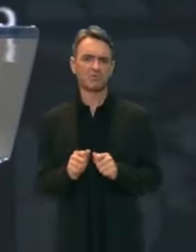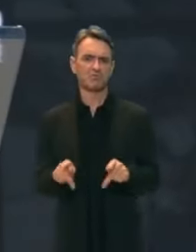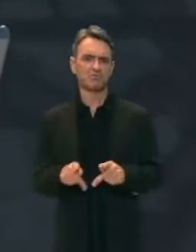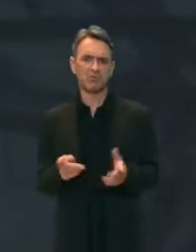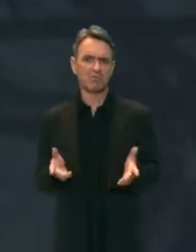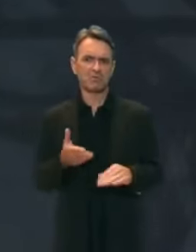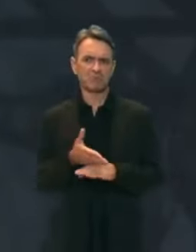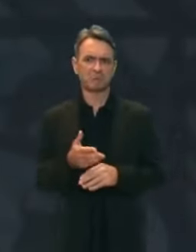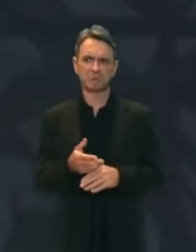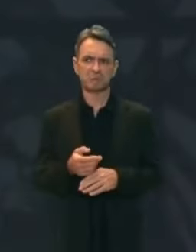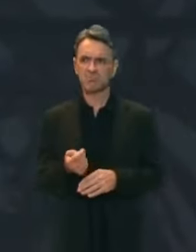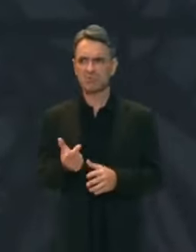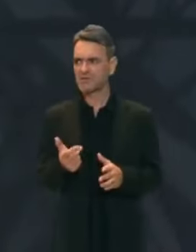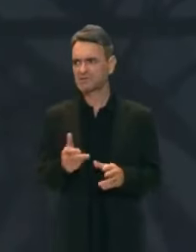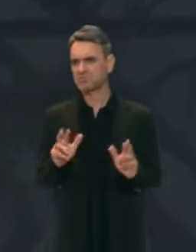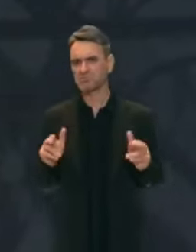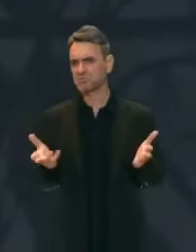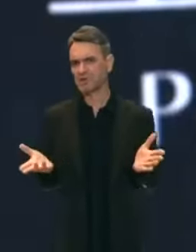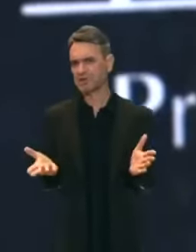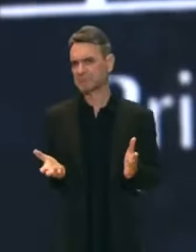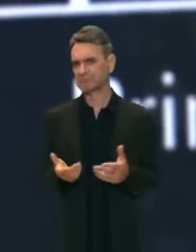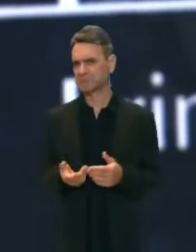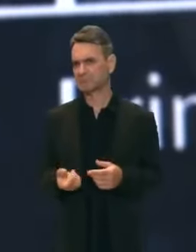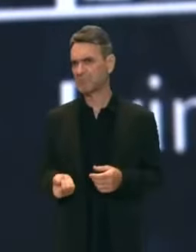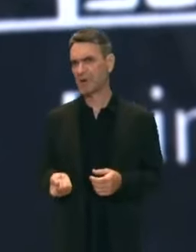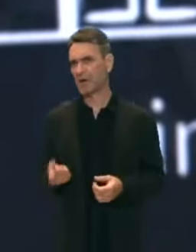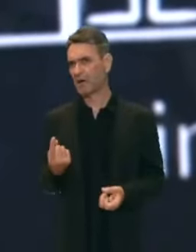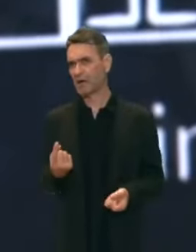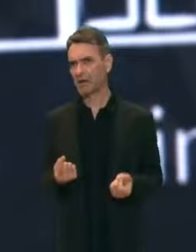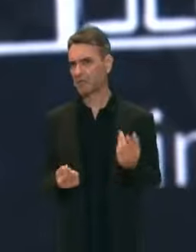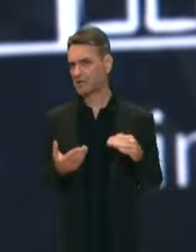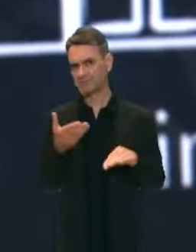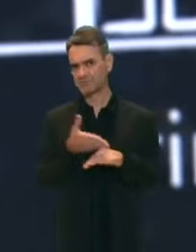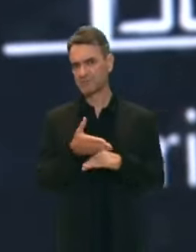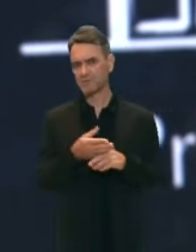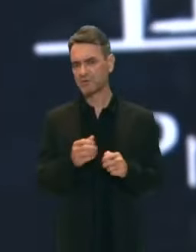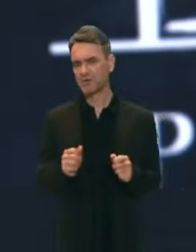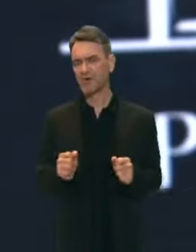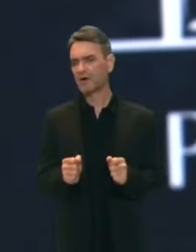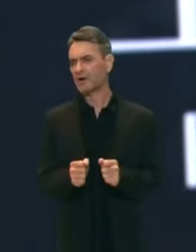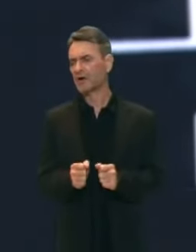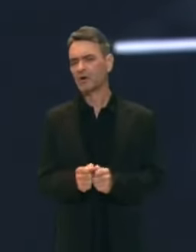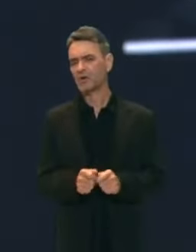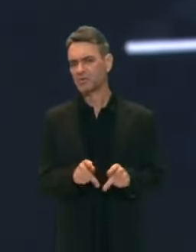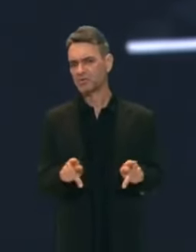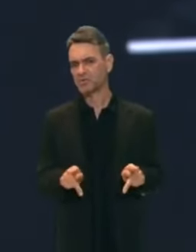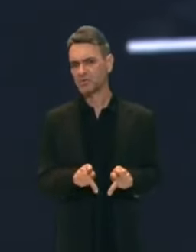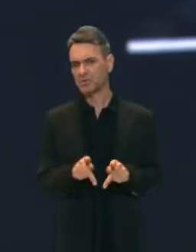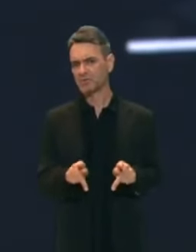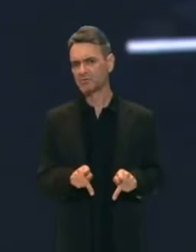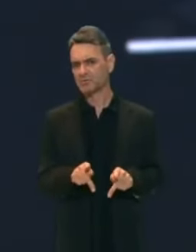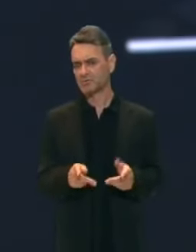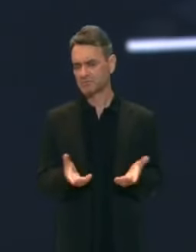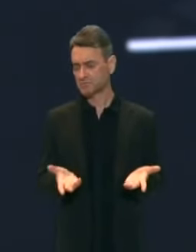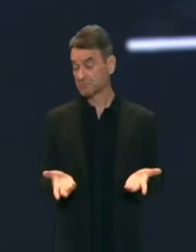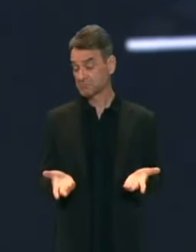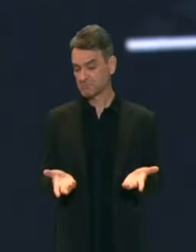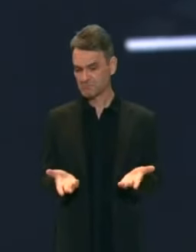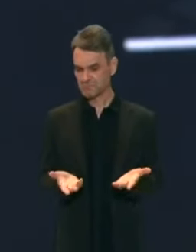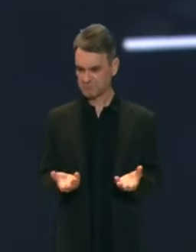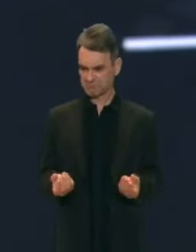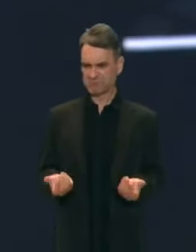Nem vou no shopping. Raramente eu vou ao shopping. Eu fiquei pensando, da onde que veio isso?